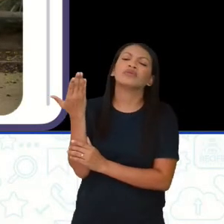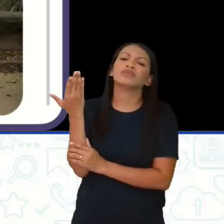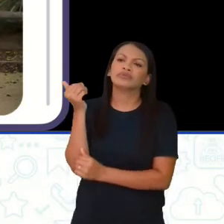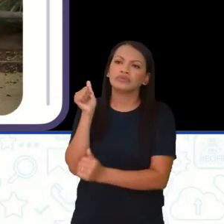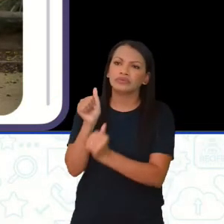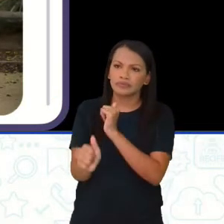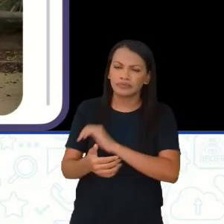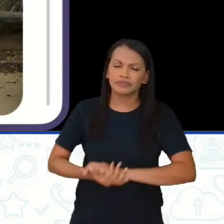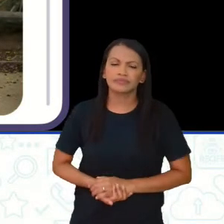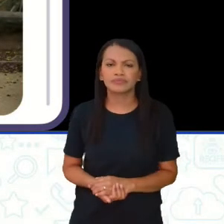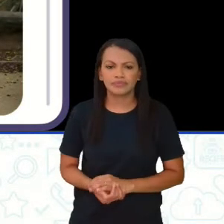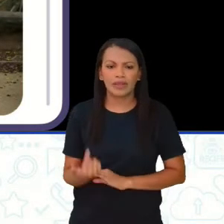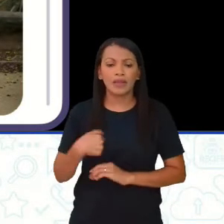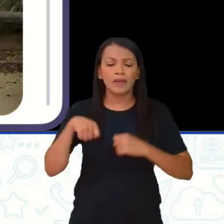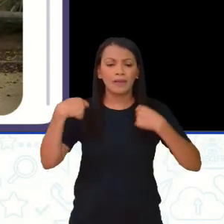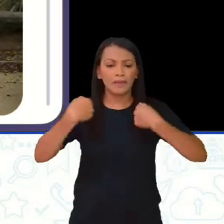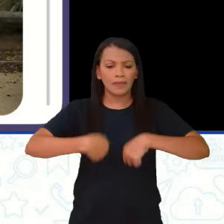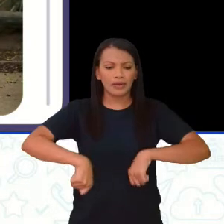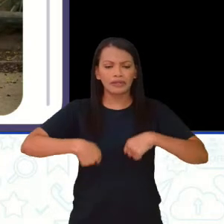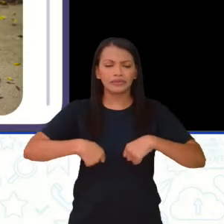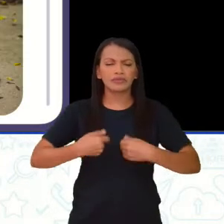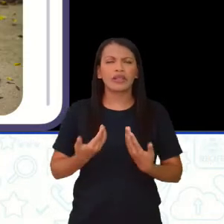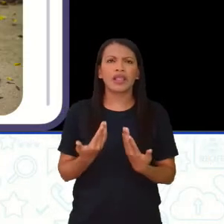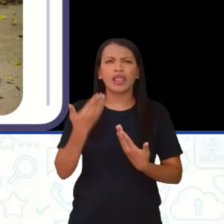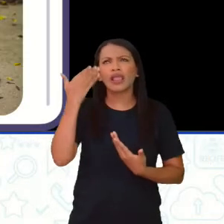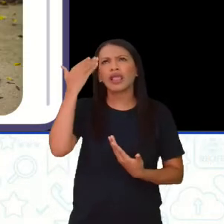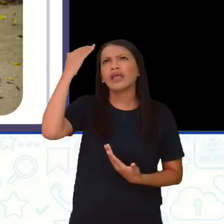Autocontrole, elevação espiritual,